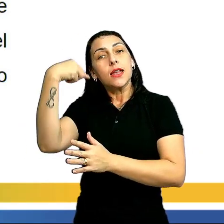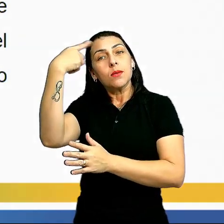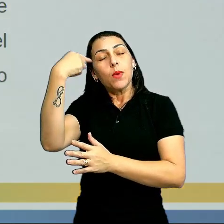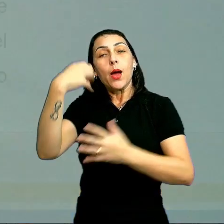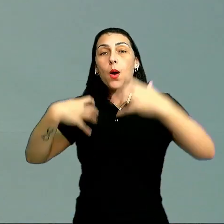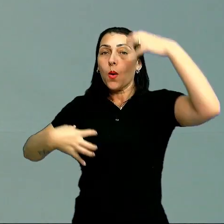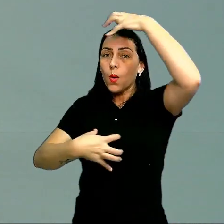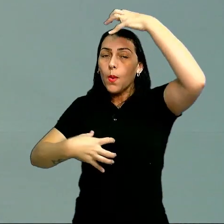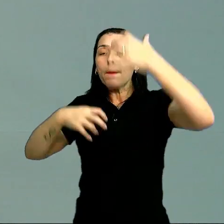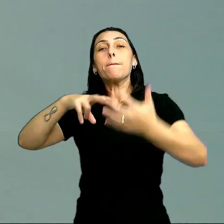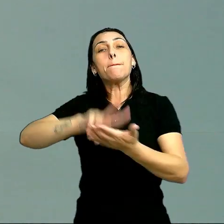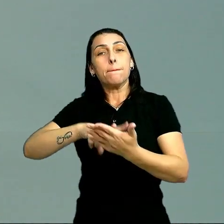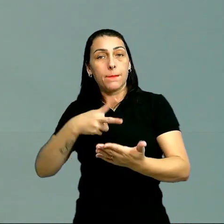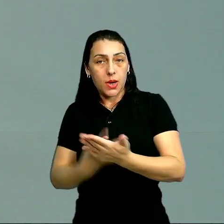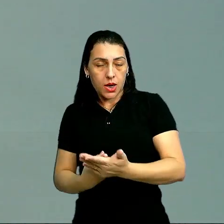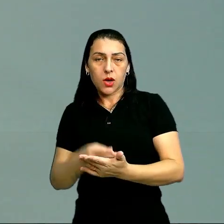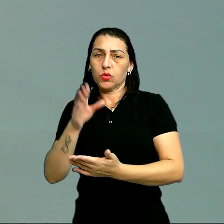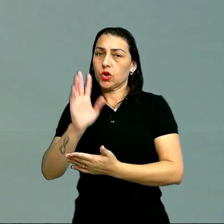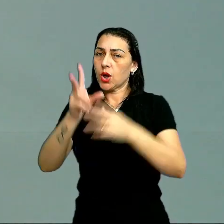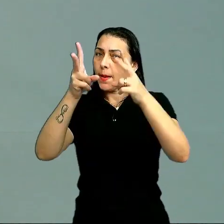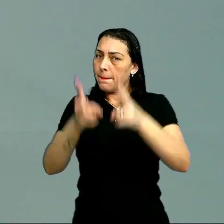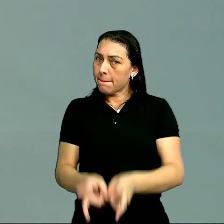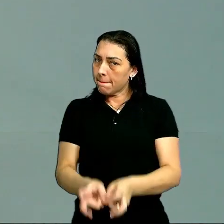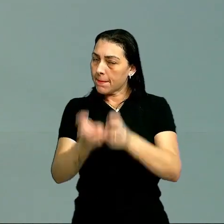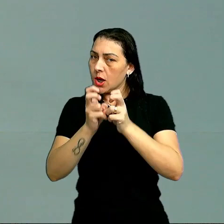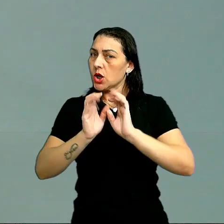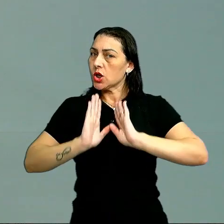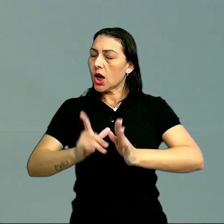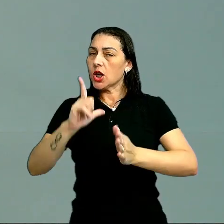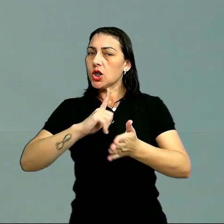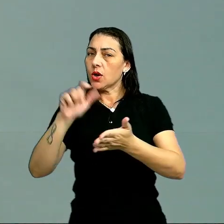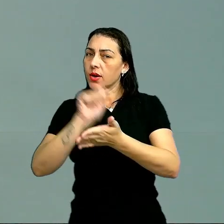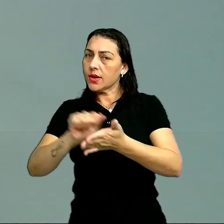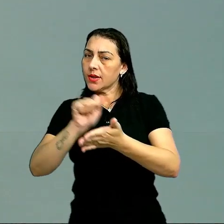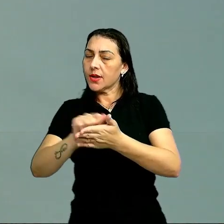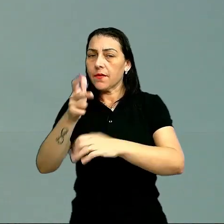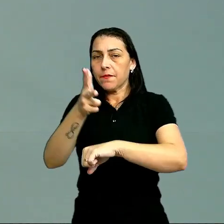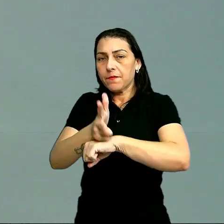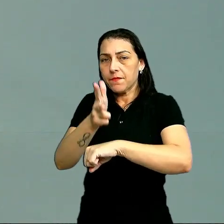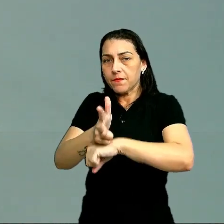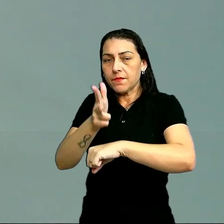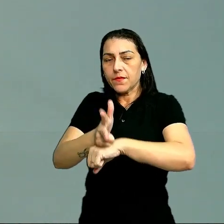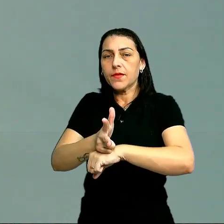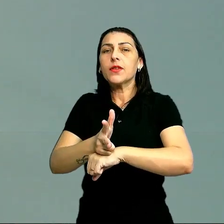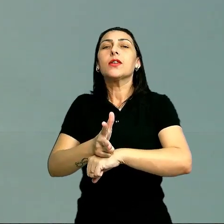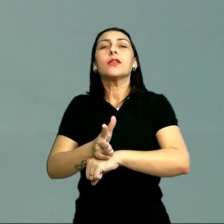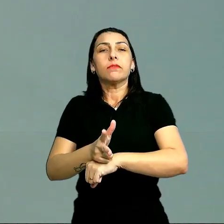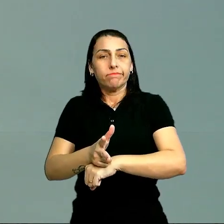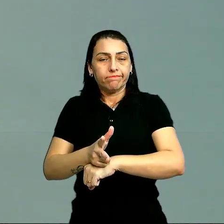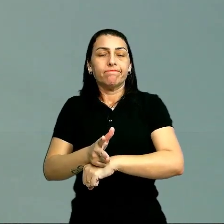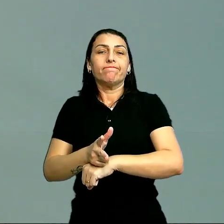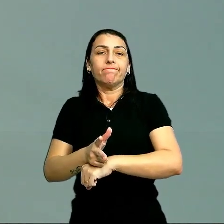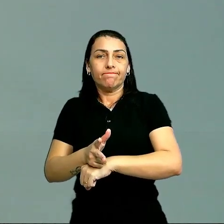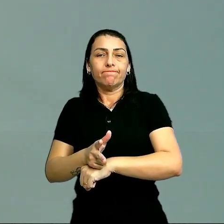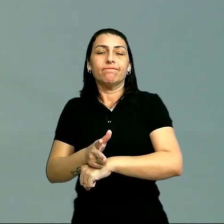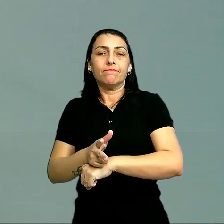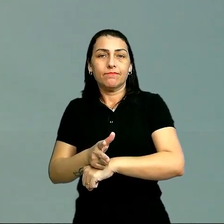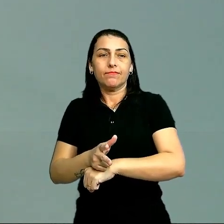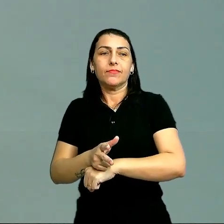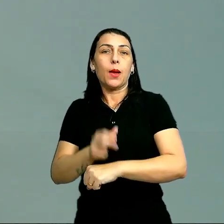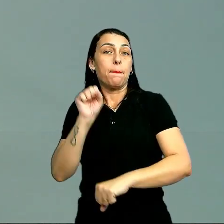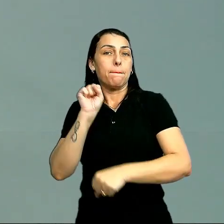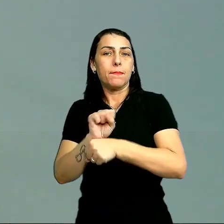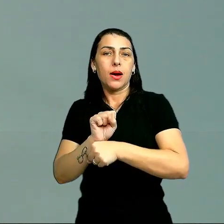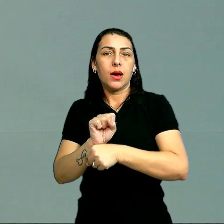macaco. Então, assim, já era observado, já tinham registrado isso em vídeo, e aí a conduta nesse tipo de caso é